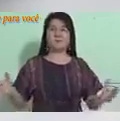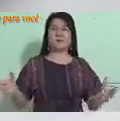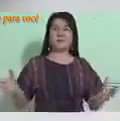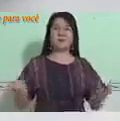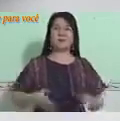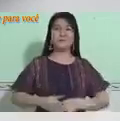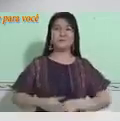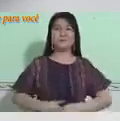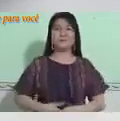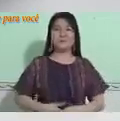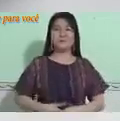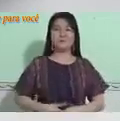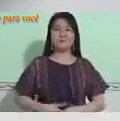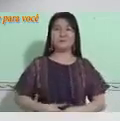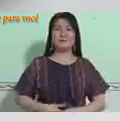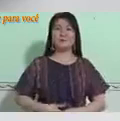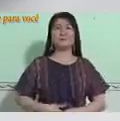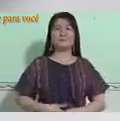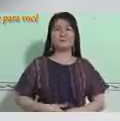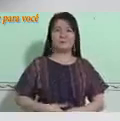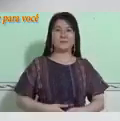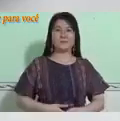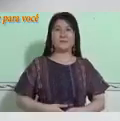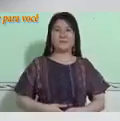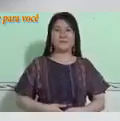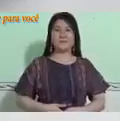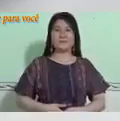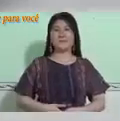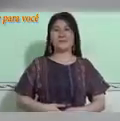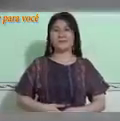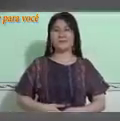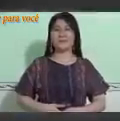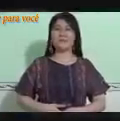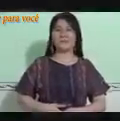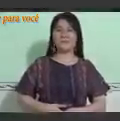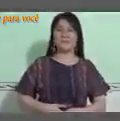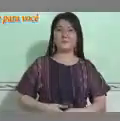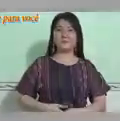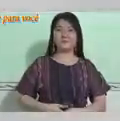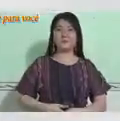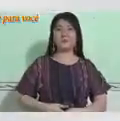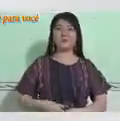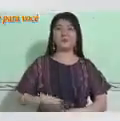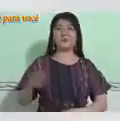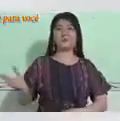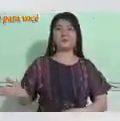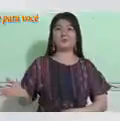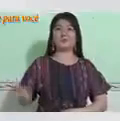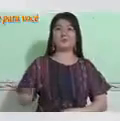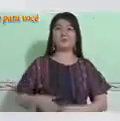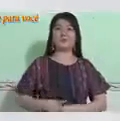estatulacionadas, algum caso de depressão não tratada, e é frequente acontecer mais do que uma vez, por isso,